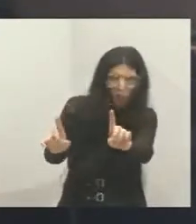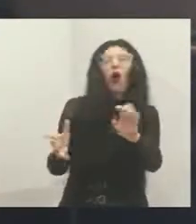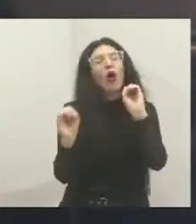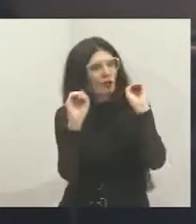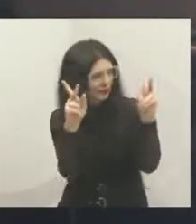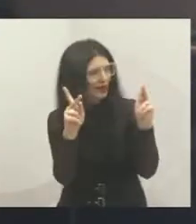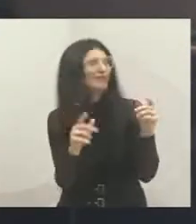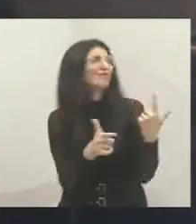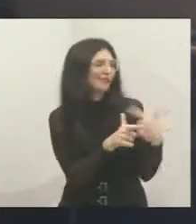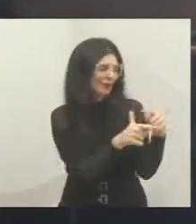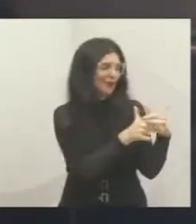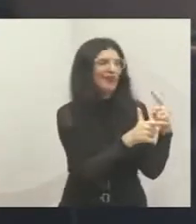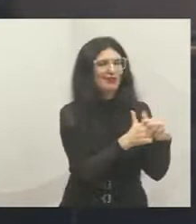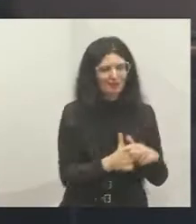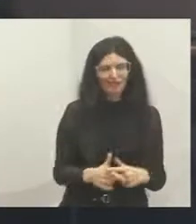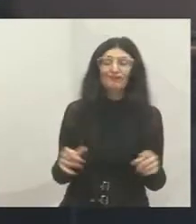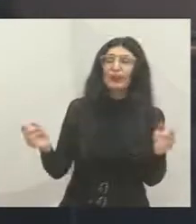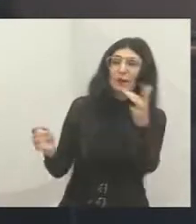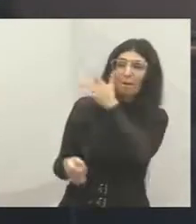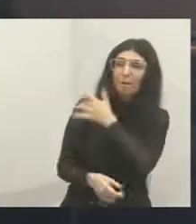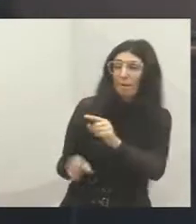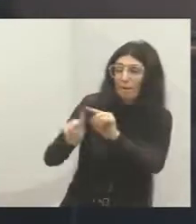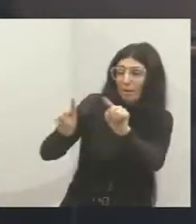funcionalismo público,